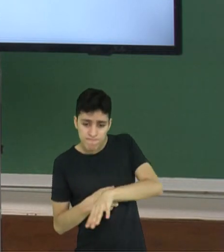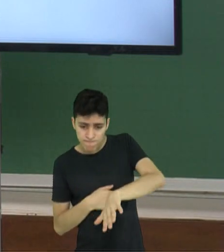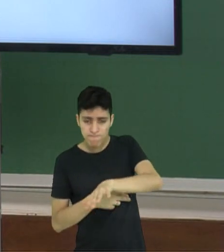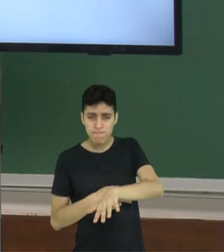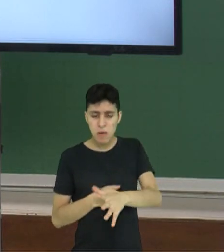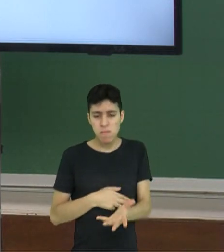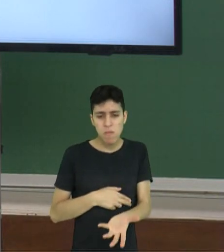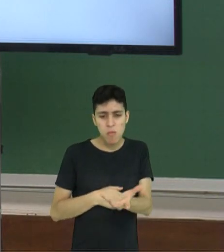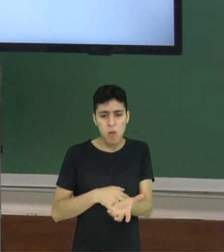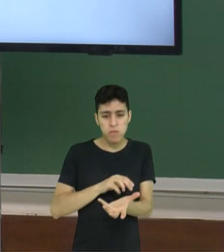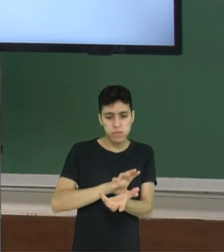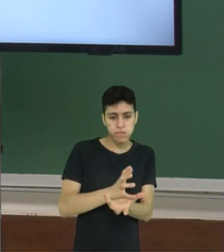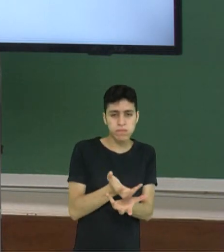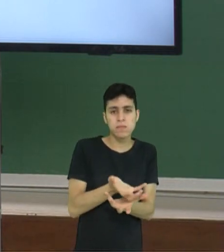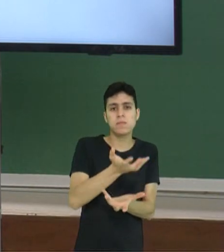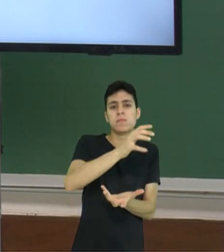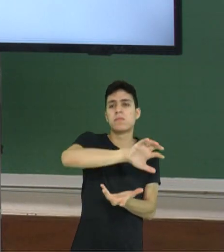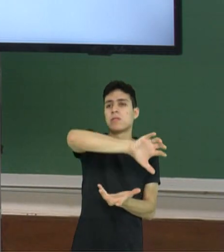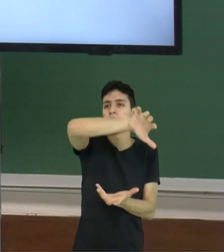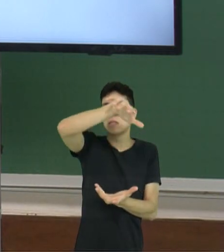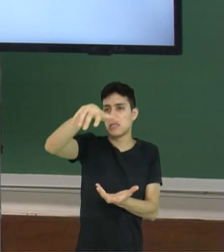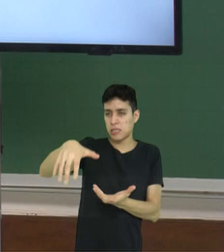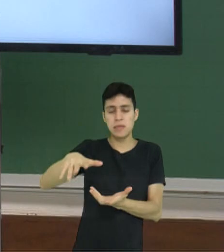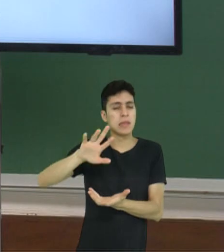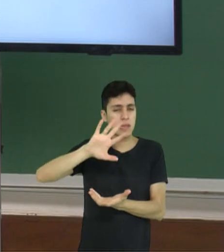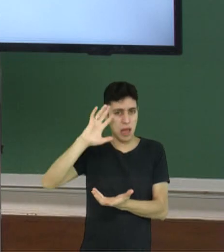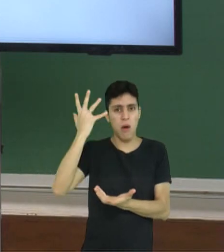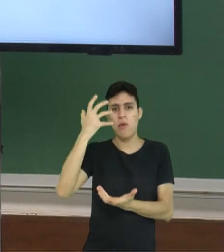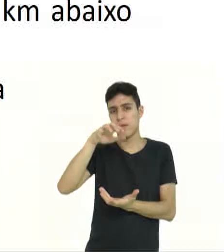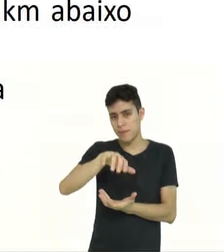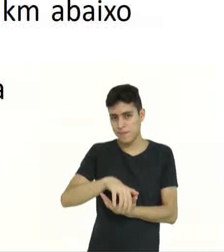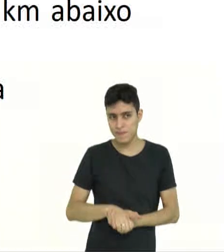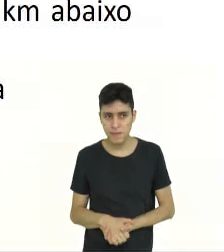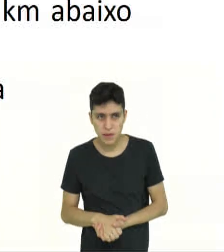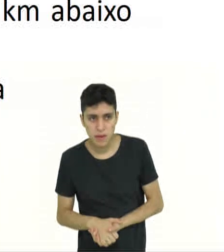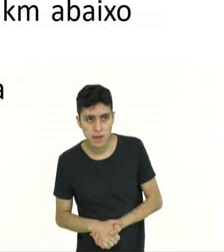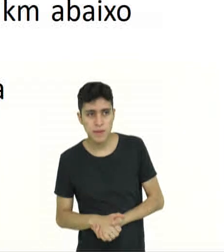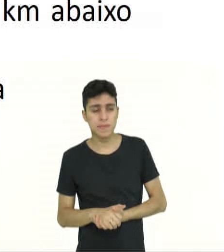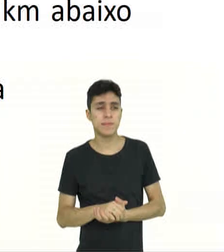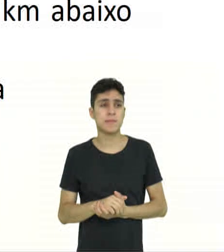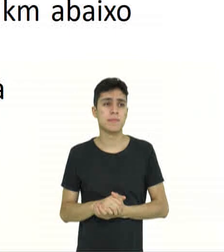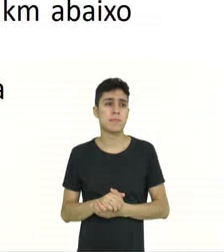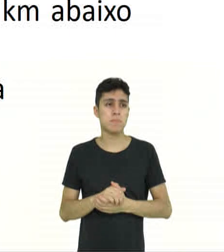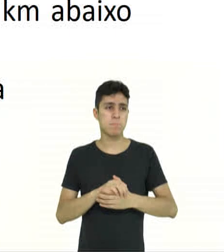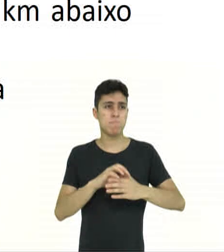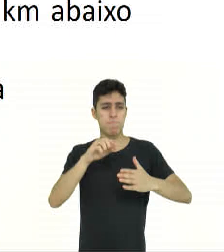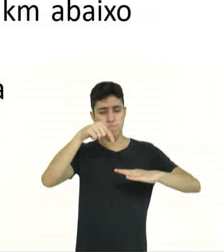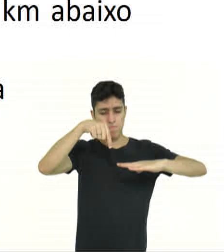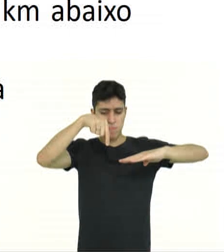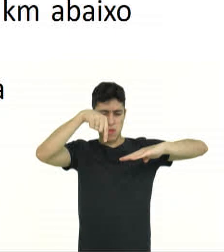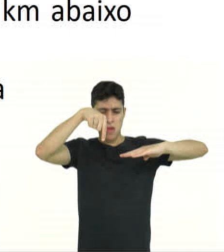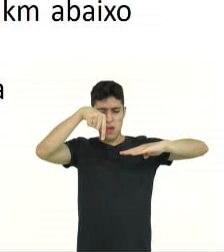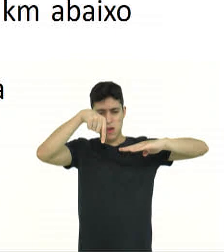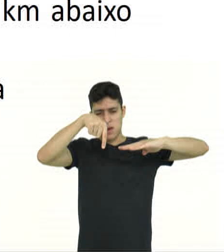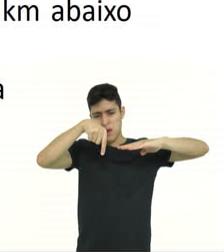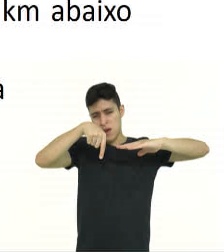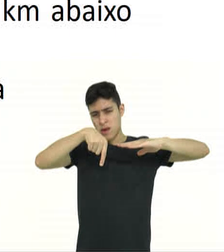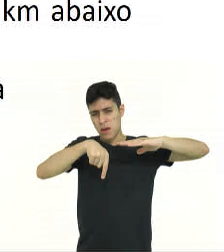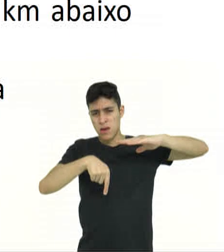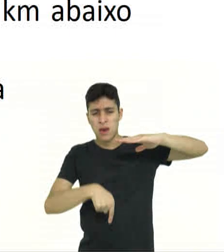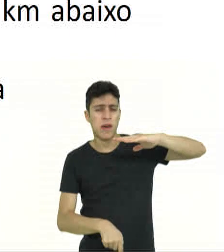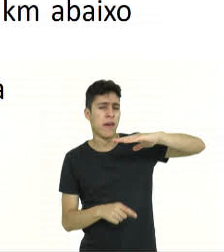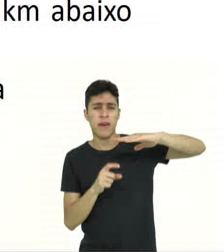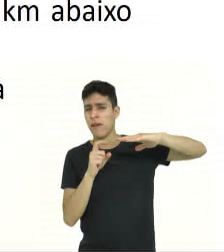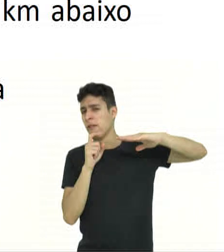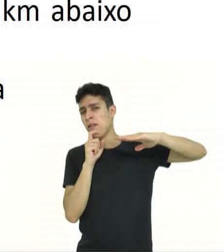da umidade que vem dos polos, né? Com uma espessura que pode ir de 1,6 quilômetros, a massa de gelo é